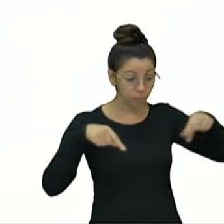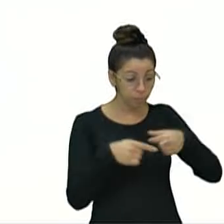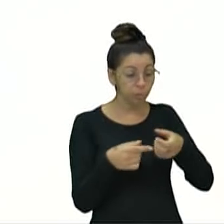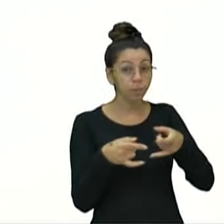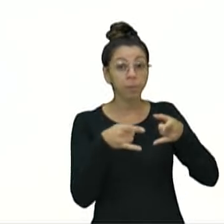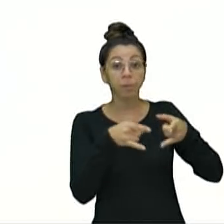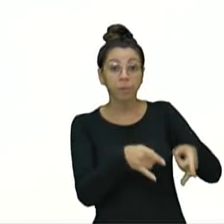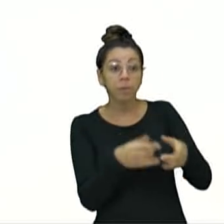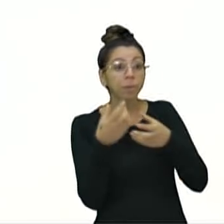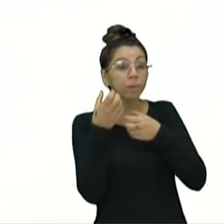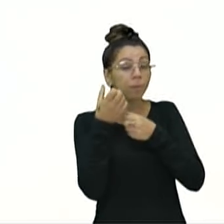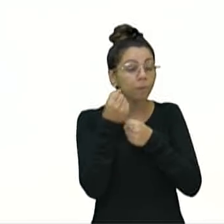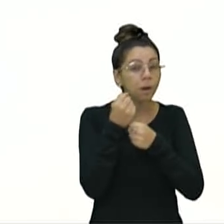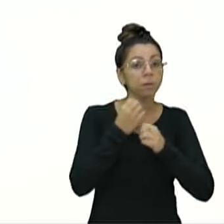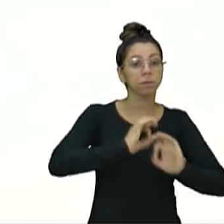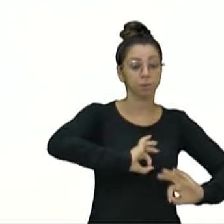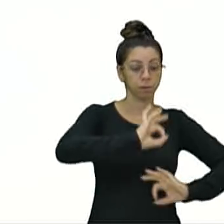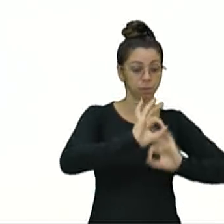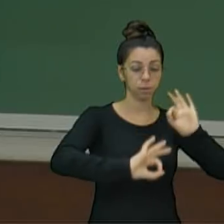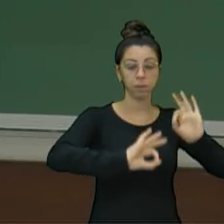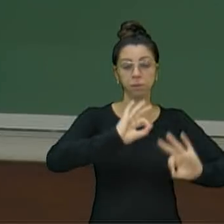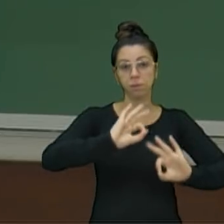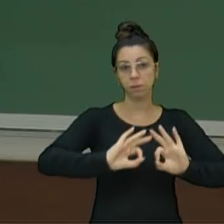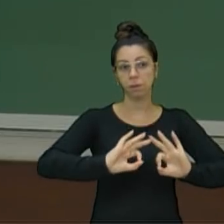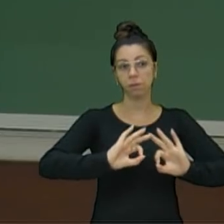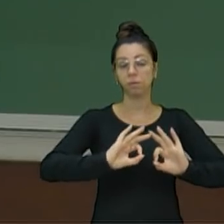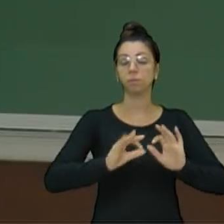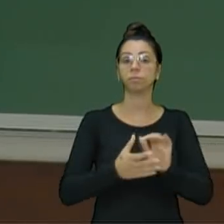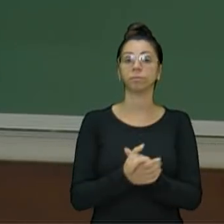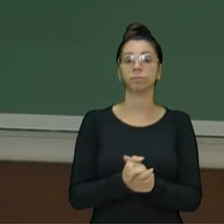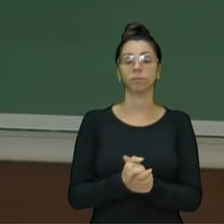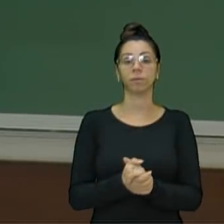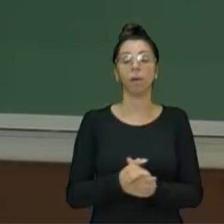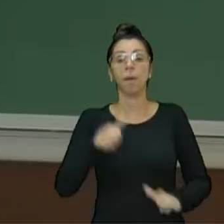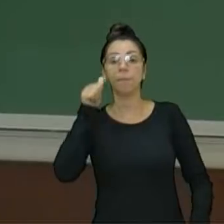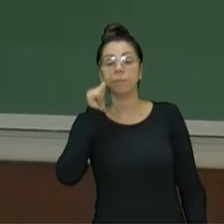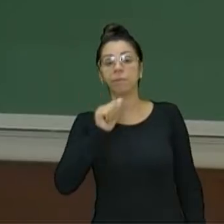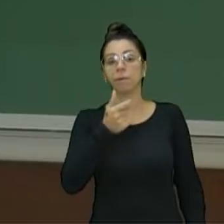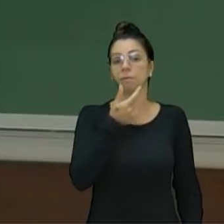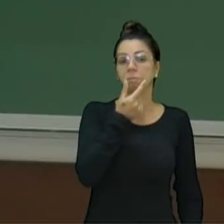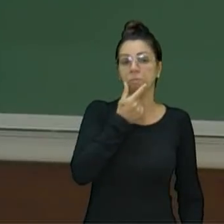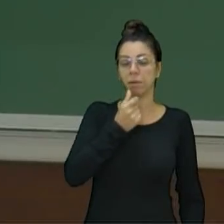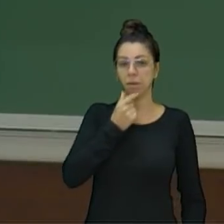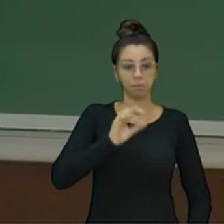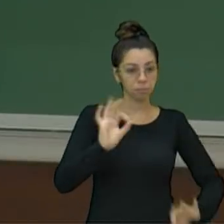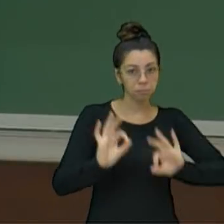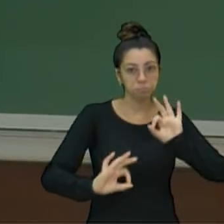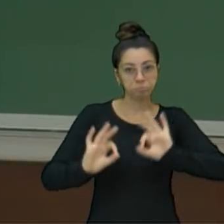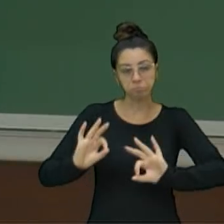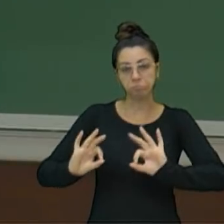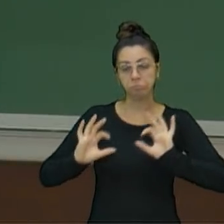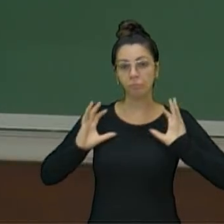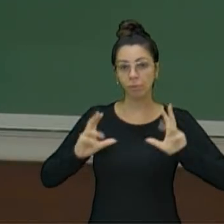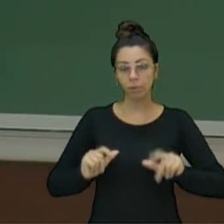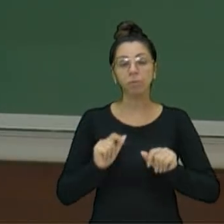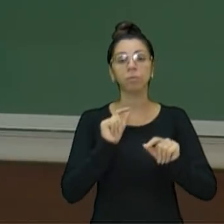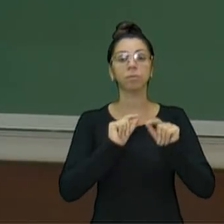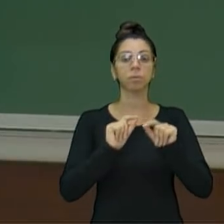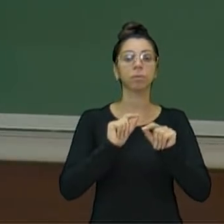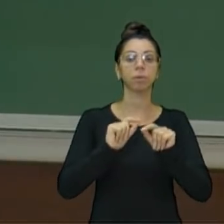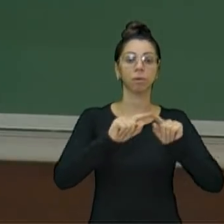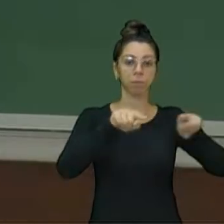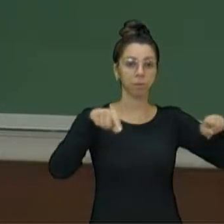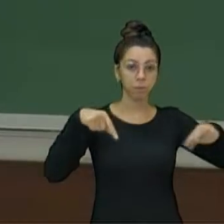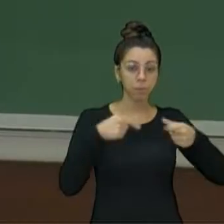corresponde à figura número 2. A gente vê o menino e a menina ali dobrando as roupas, guardando, organizando o quarto. Eat out with